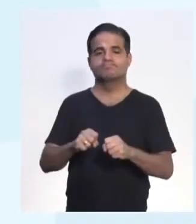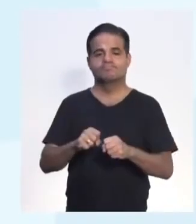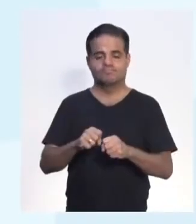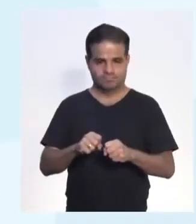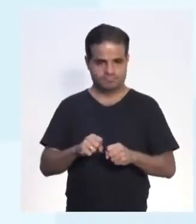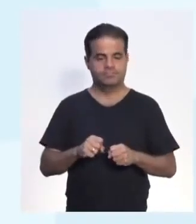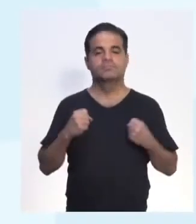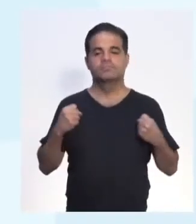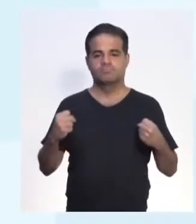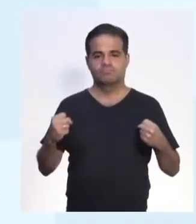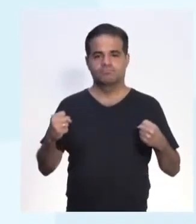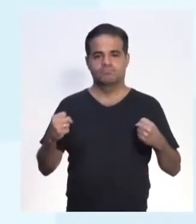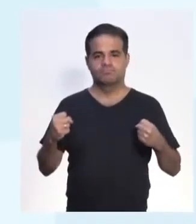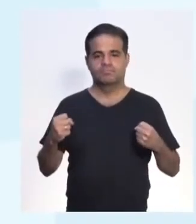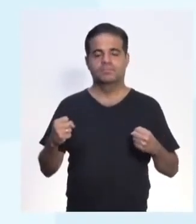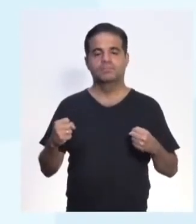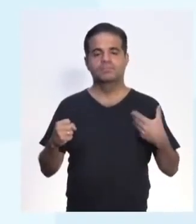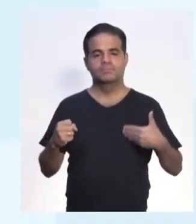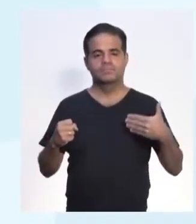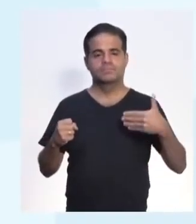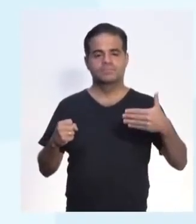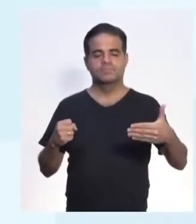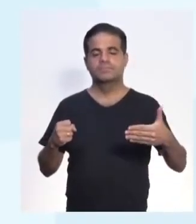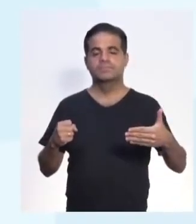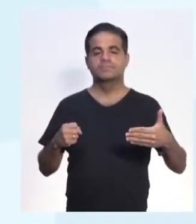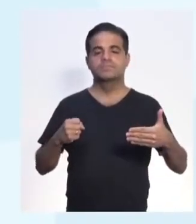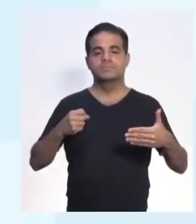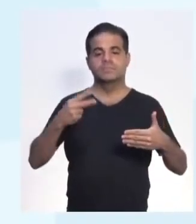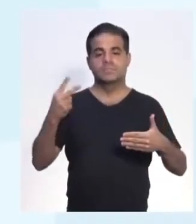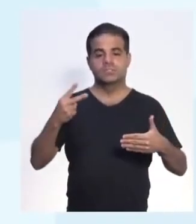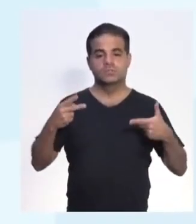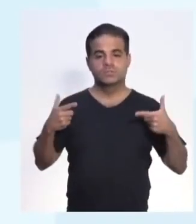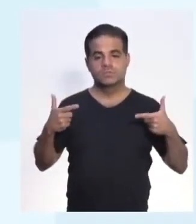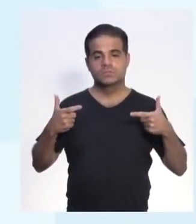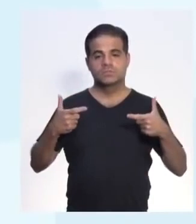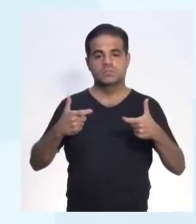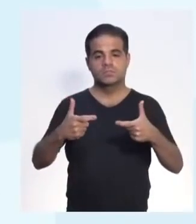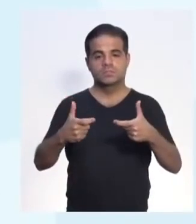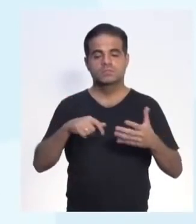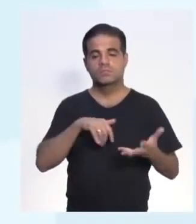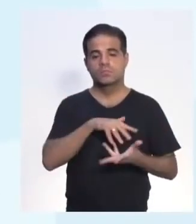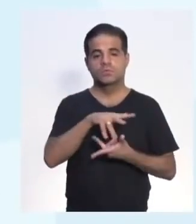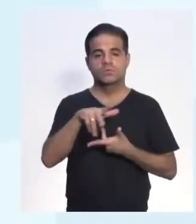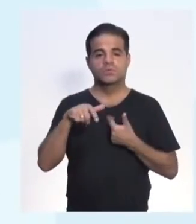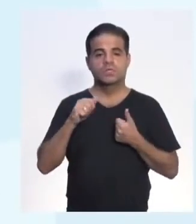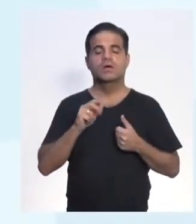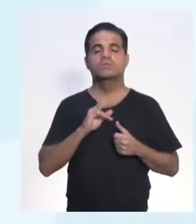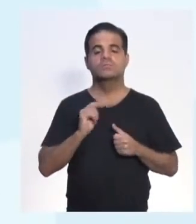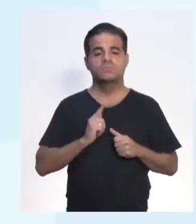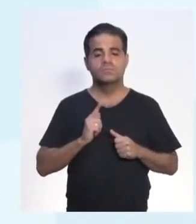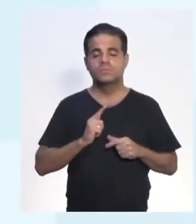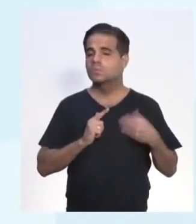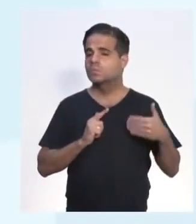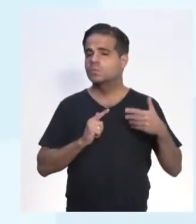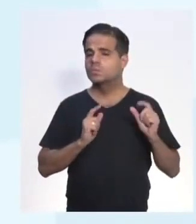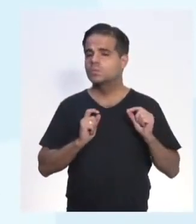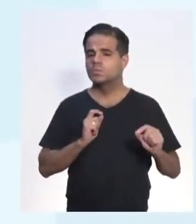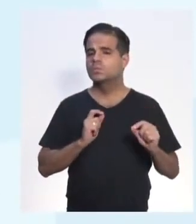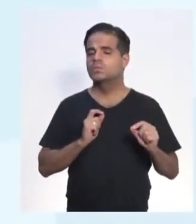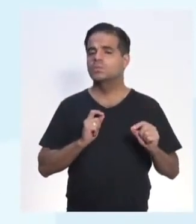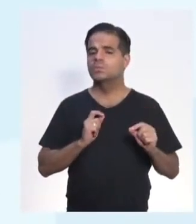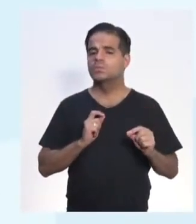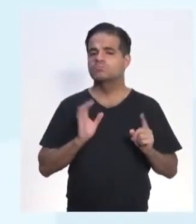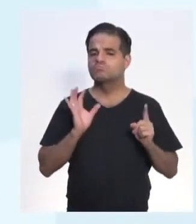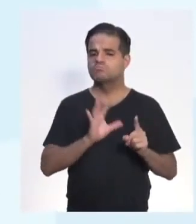o poder. No momento aí, depois da Segunda Guerra Mundial, nós vamos ter aí uma influência